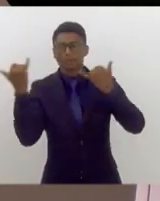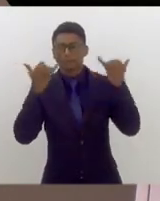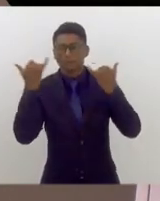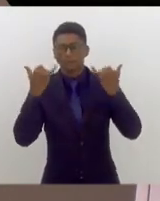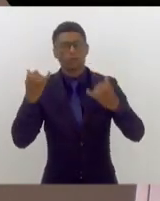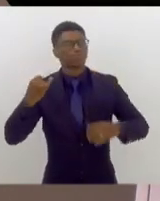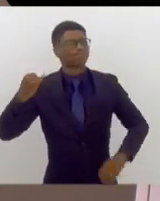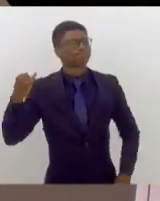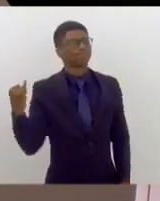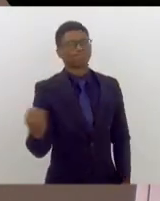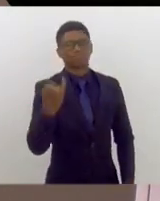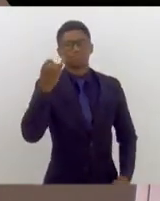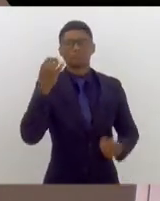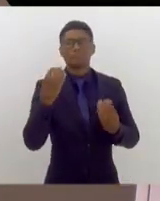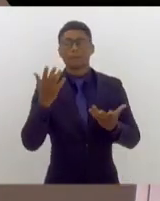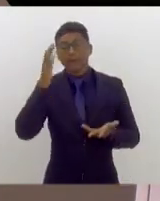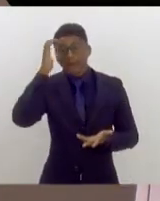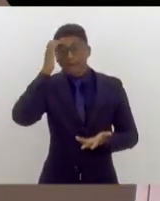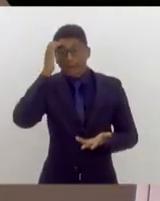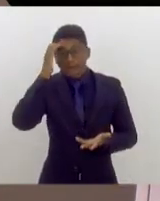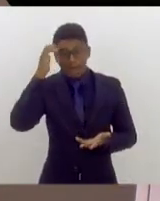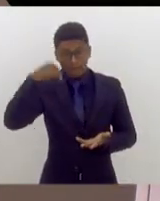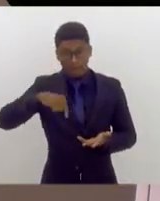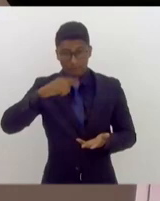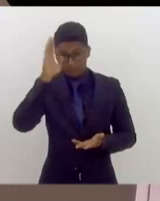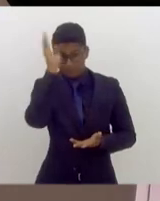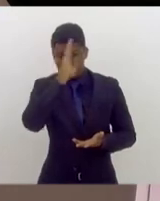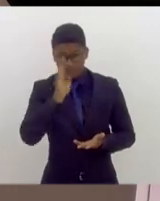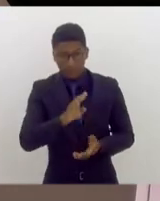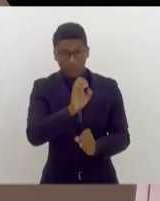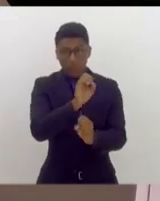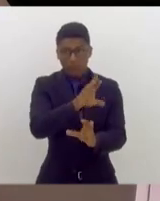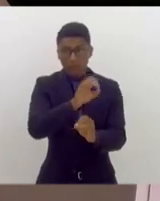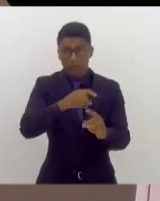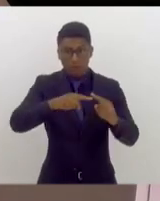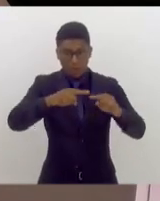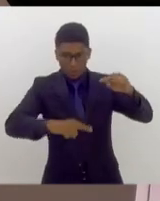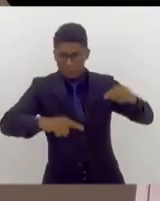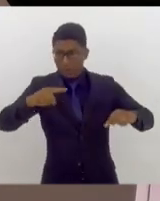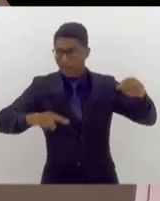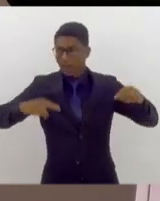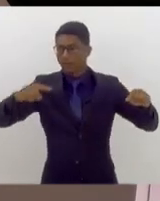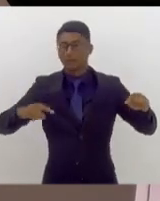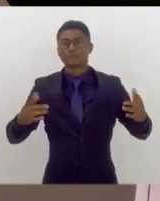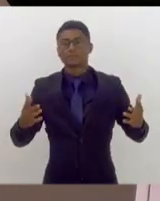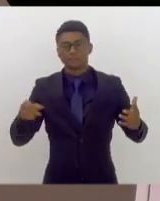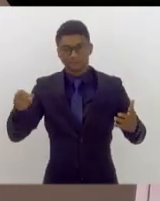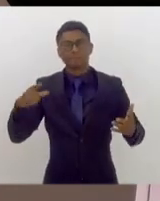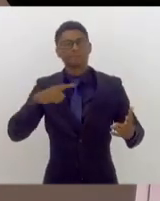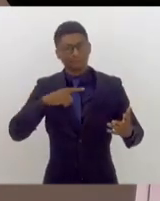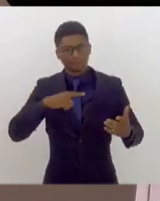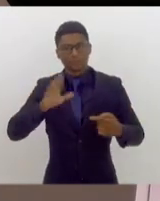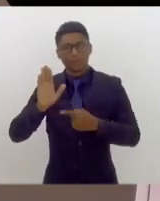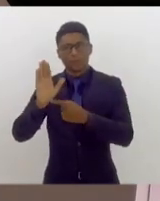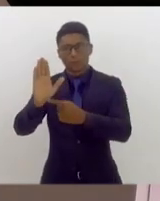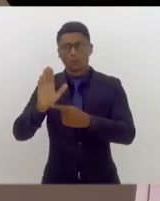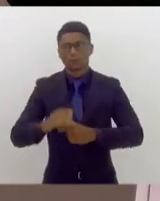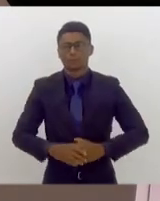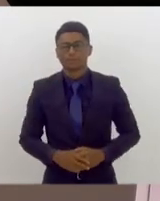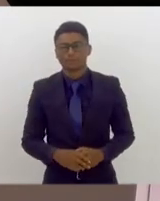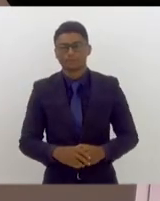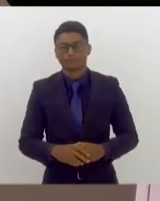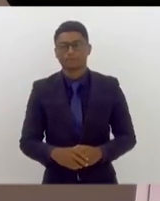a produção da desigualdade educacional no país. Então, se não há outras coisas, temos algumas. Em relação ao